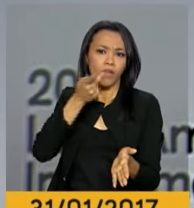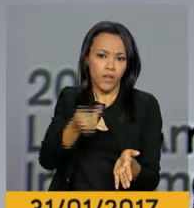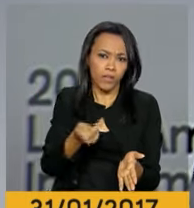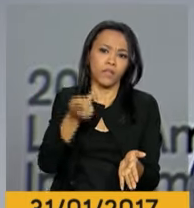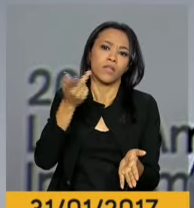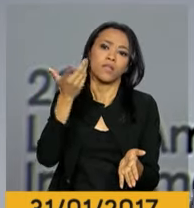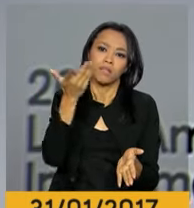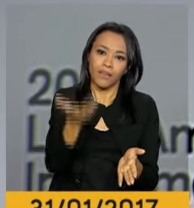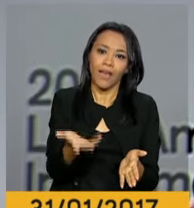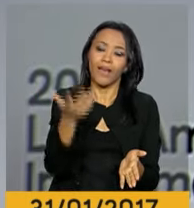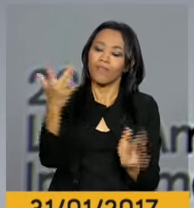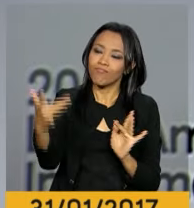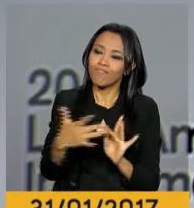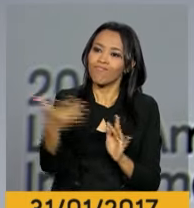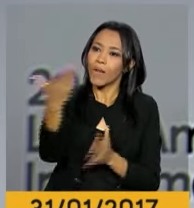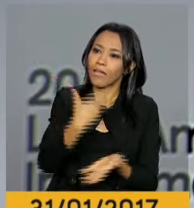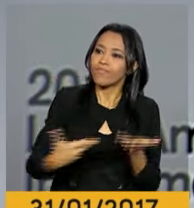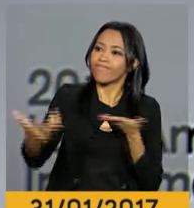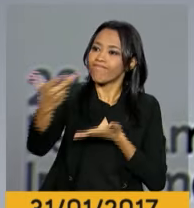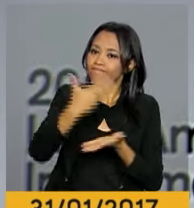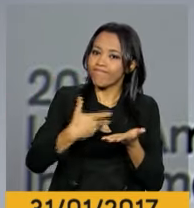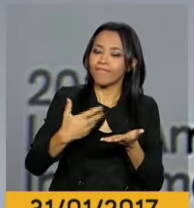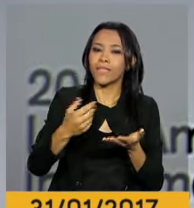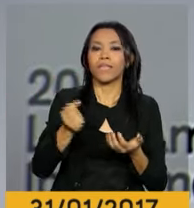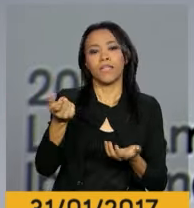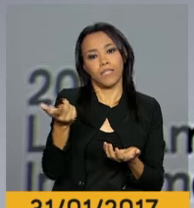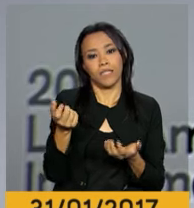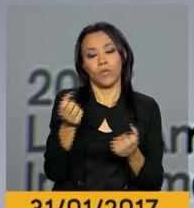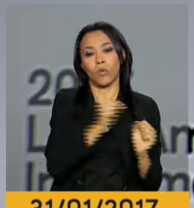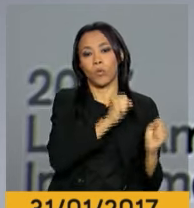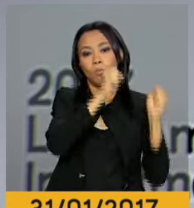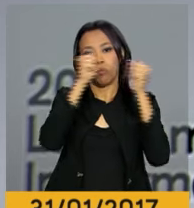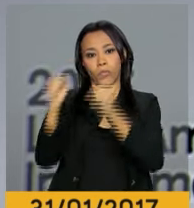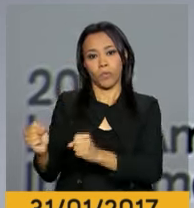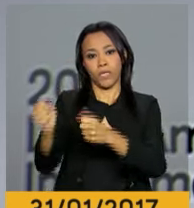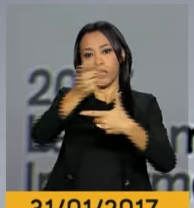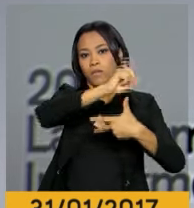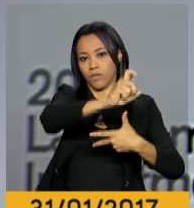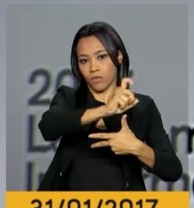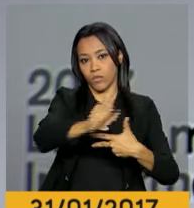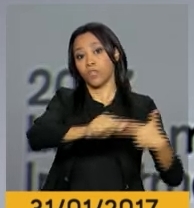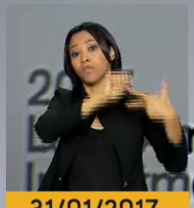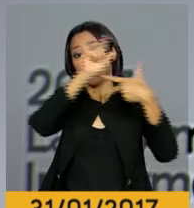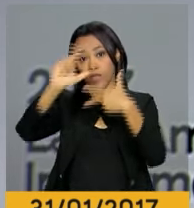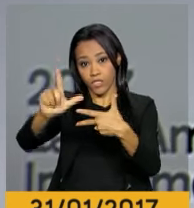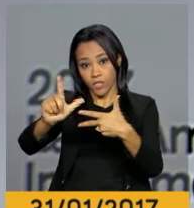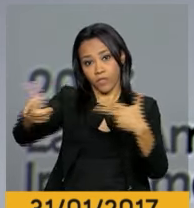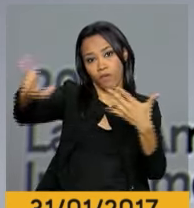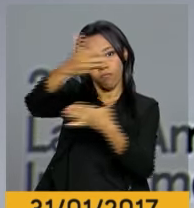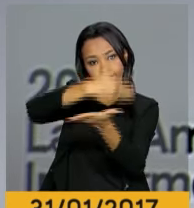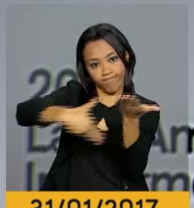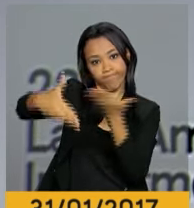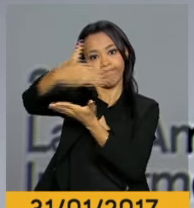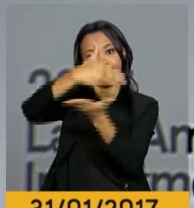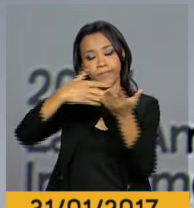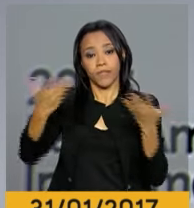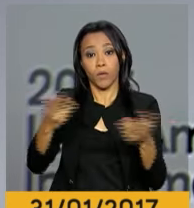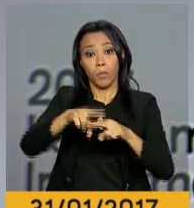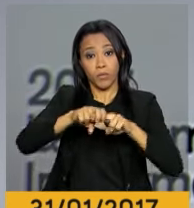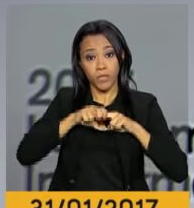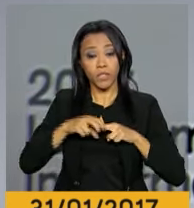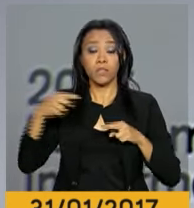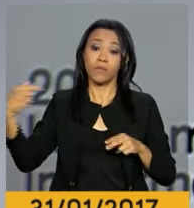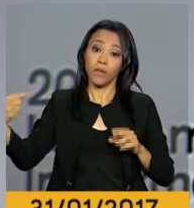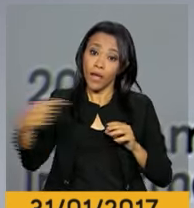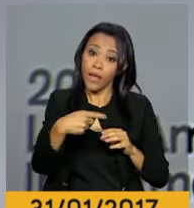seja uma interação entre o executivo e o legislativo portanto esta medida